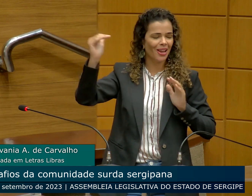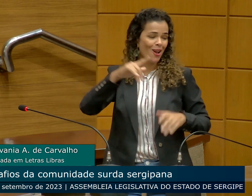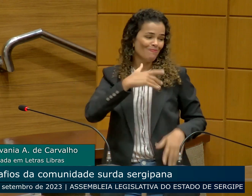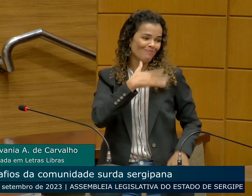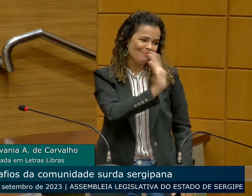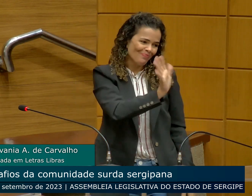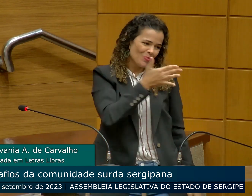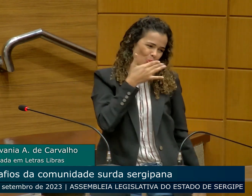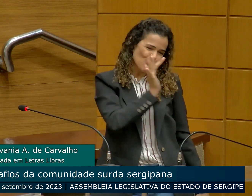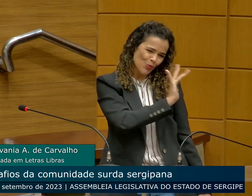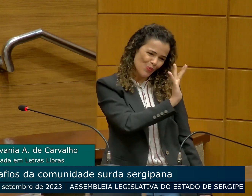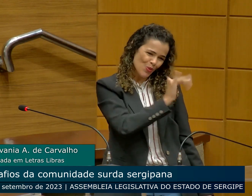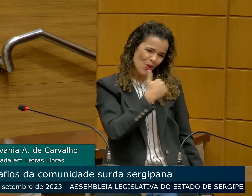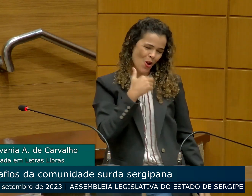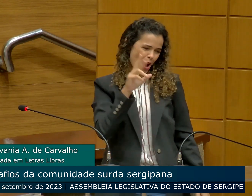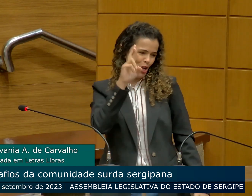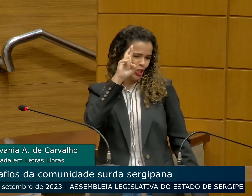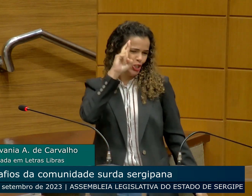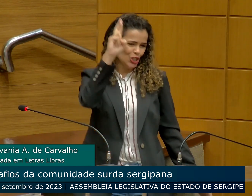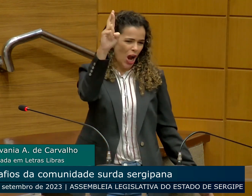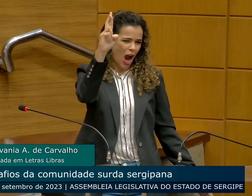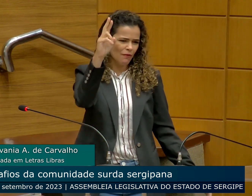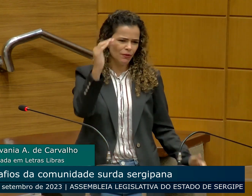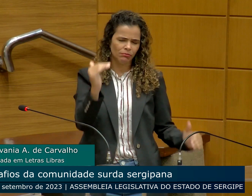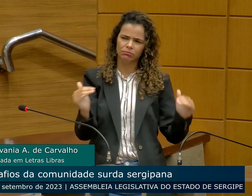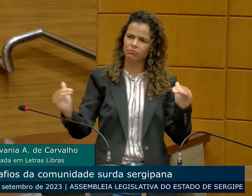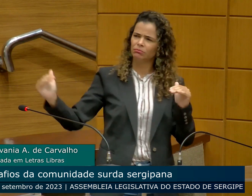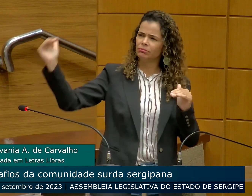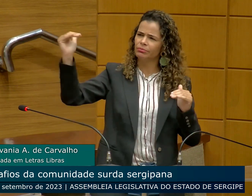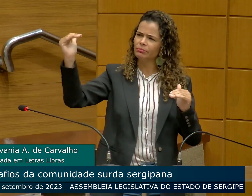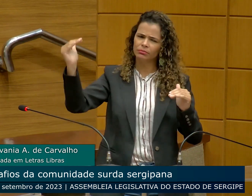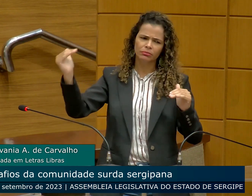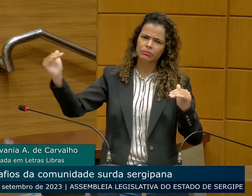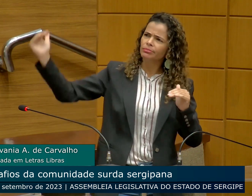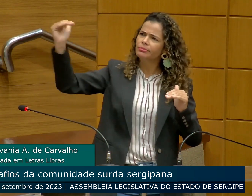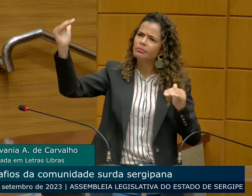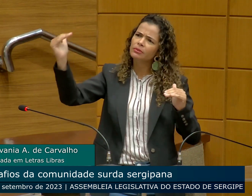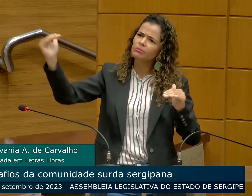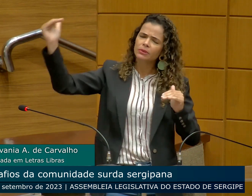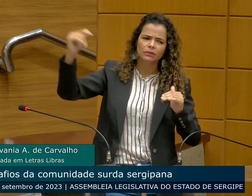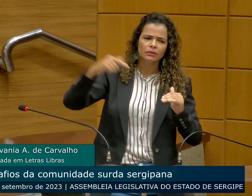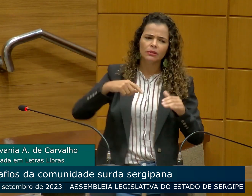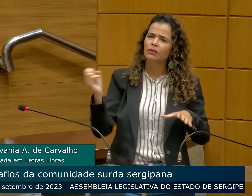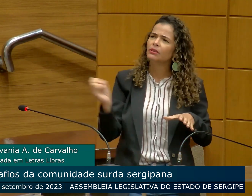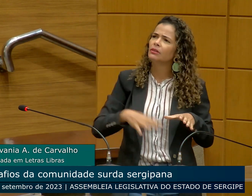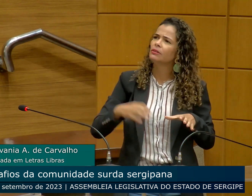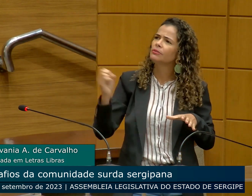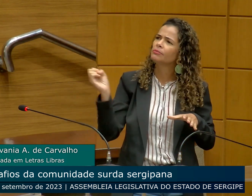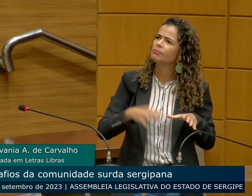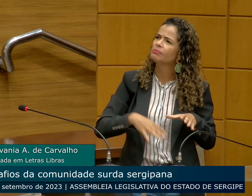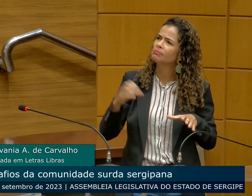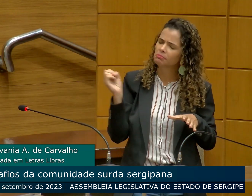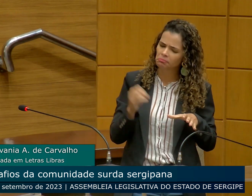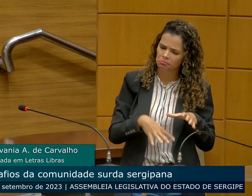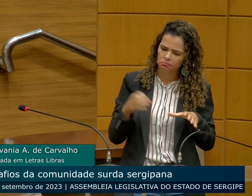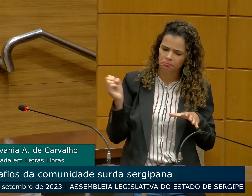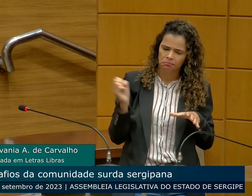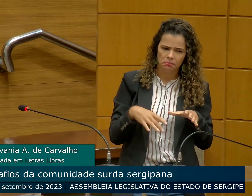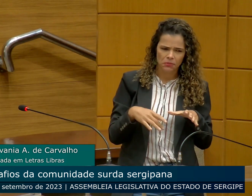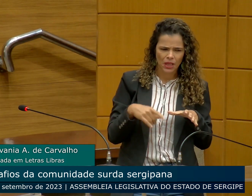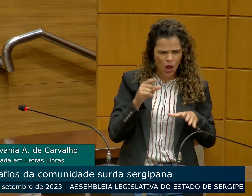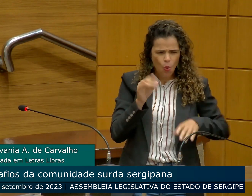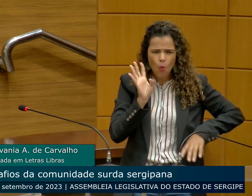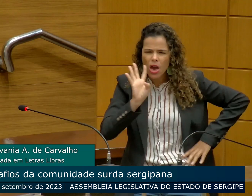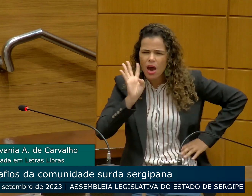tinha sua ascensão, né, o surdo ele ficou ali estagnado. E o ouvinte então sai dizendo, ah, boa sorte